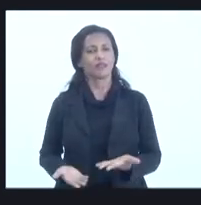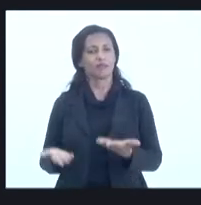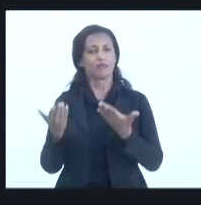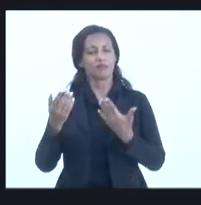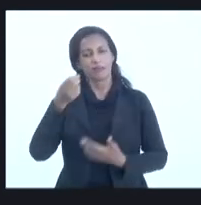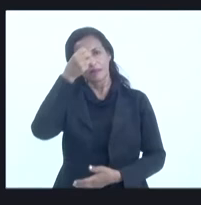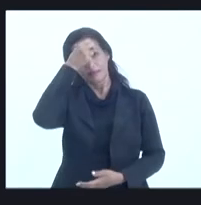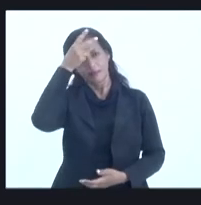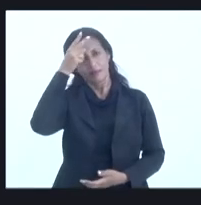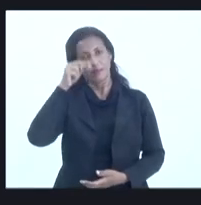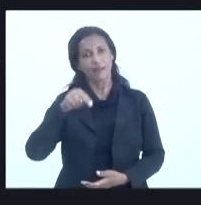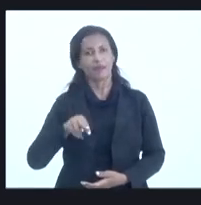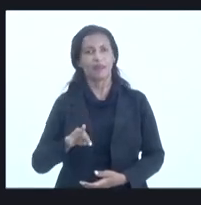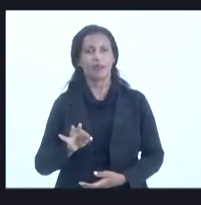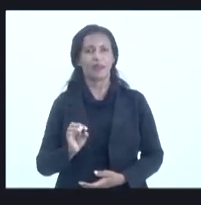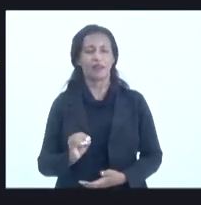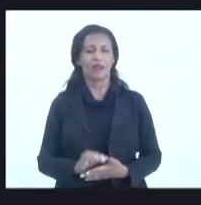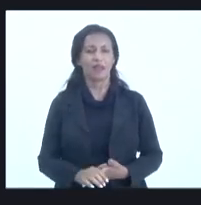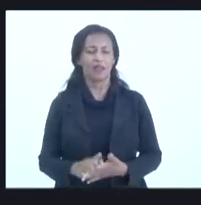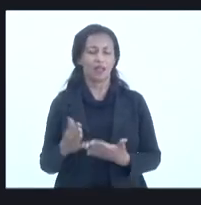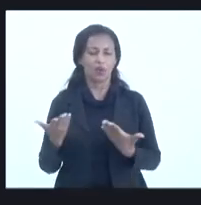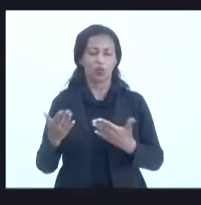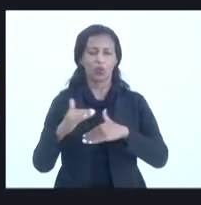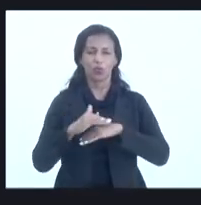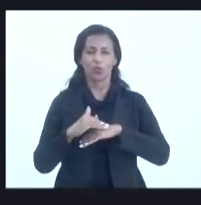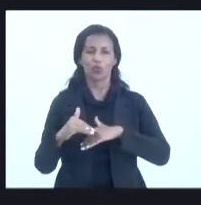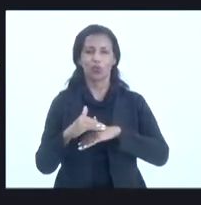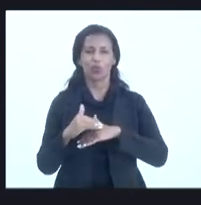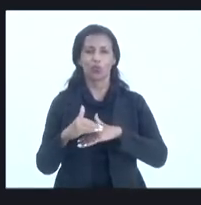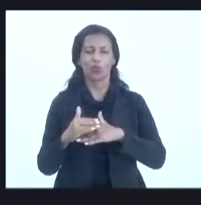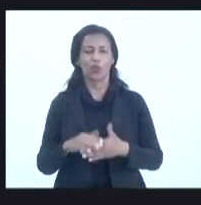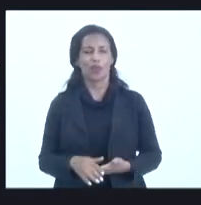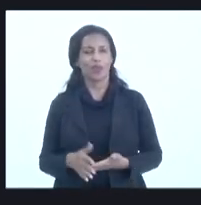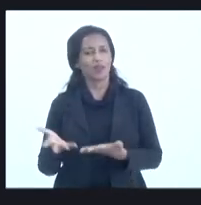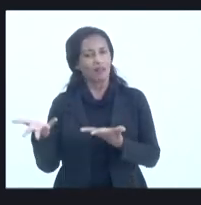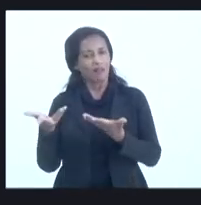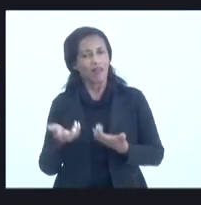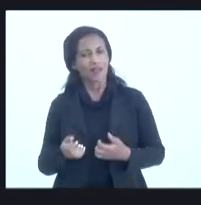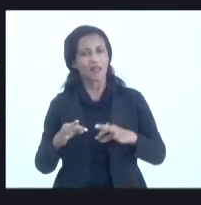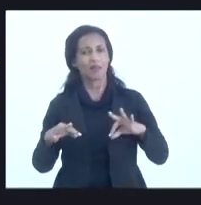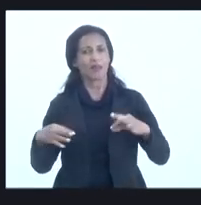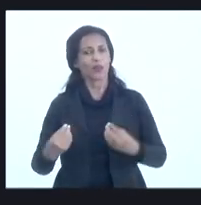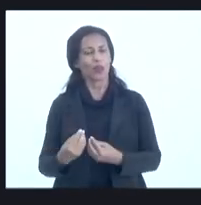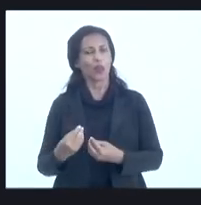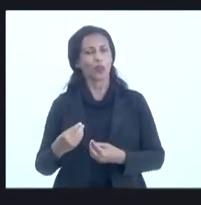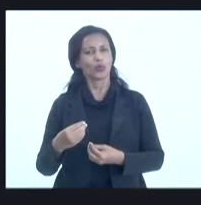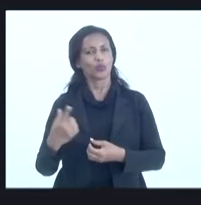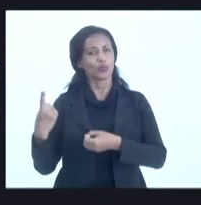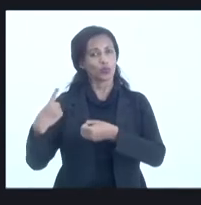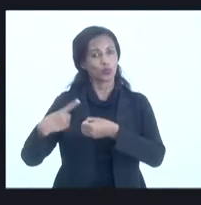o prefeito Neto, que com todo carinho nos recebe a todos no seu município. Saudar a todos